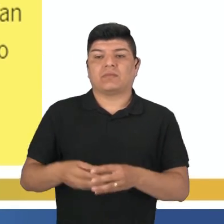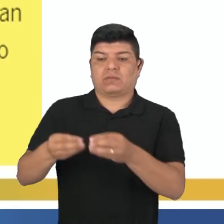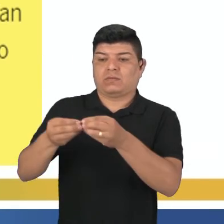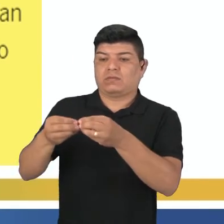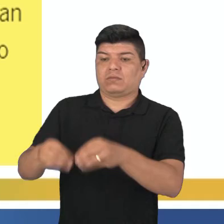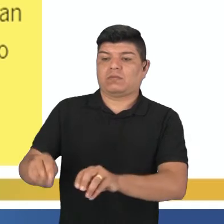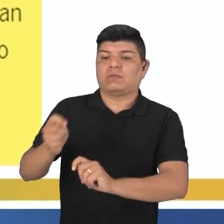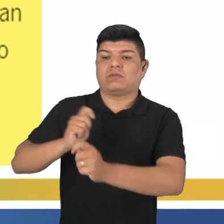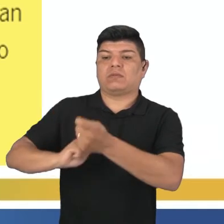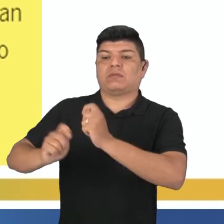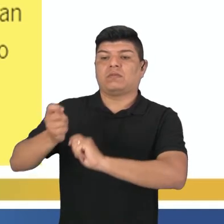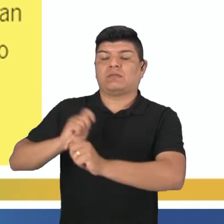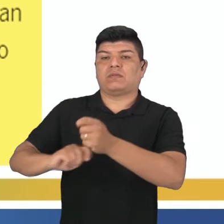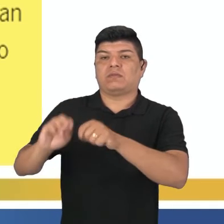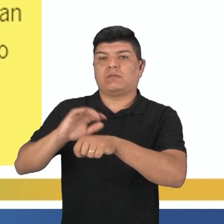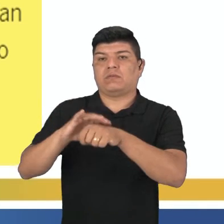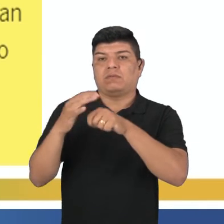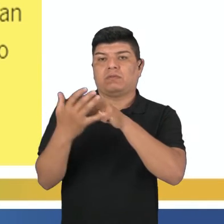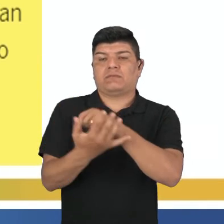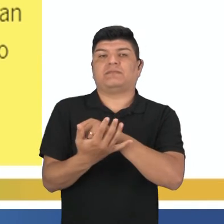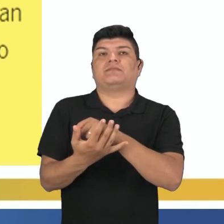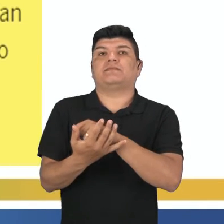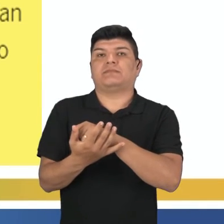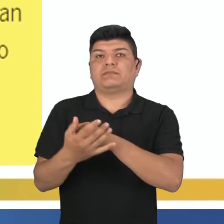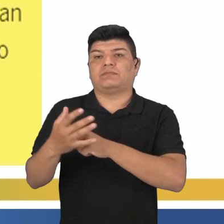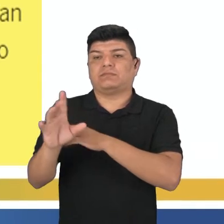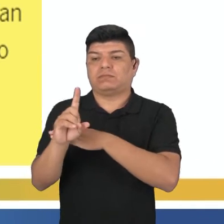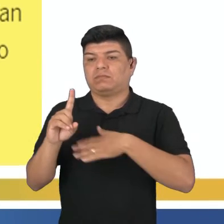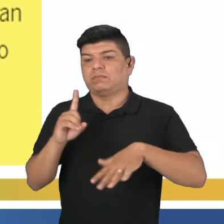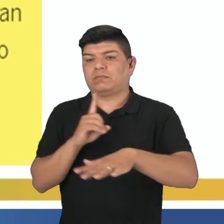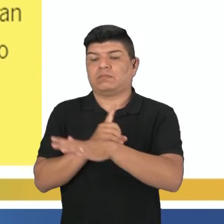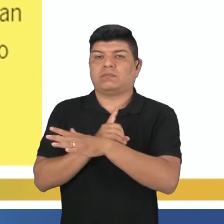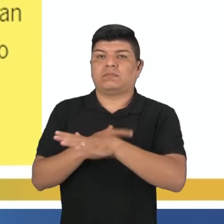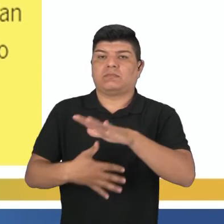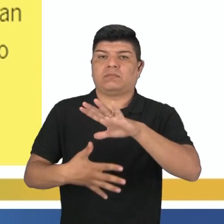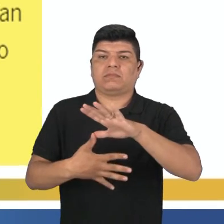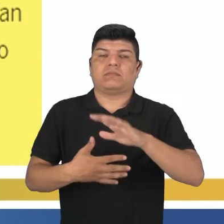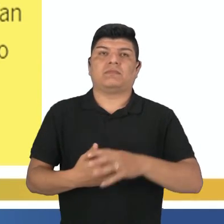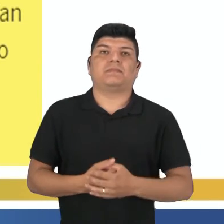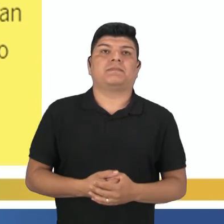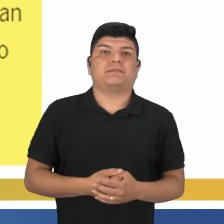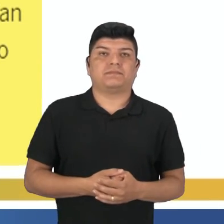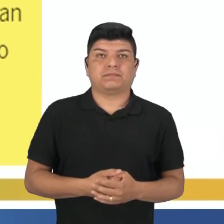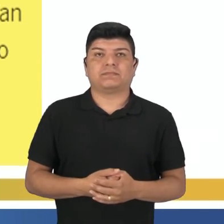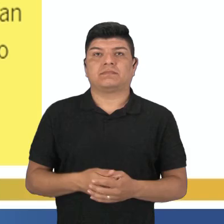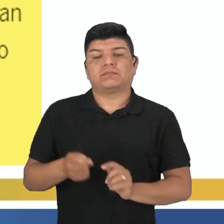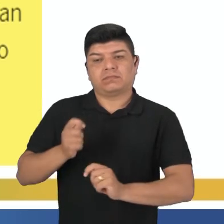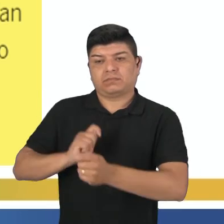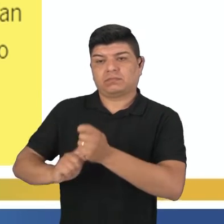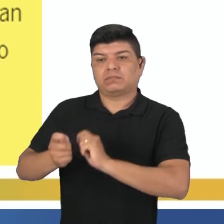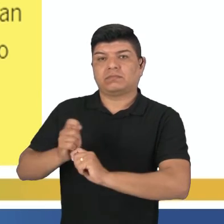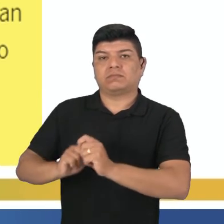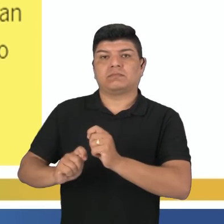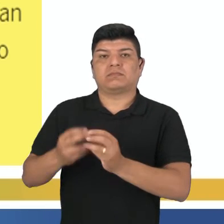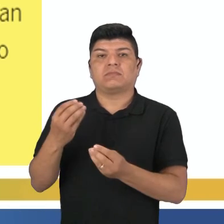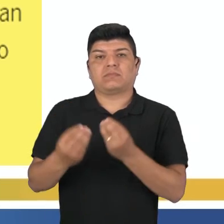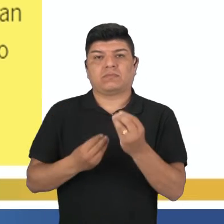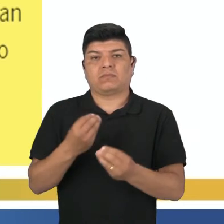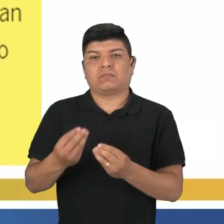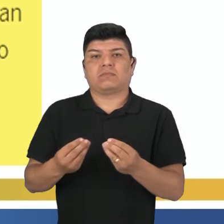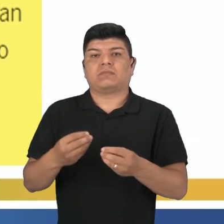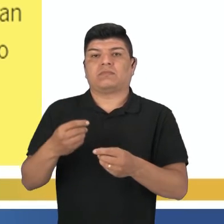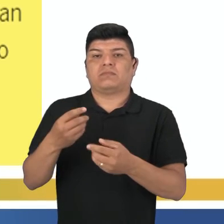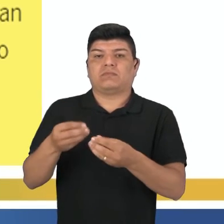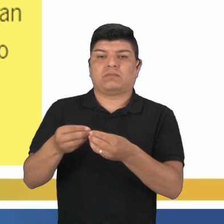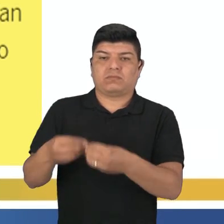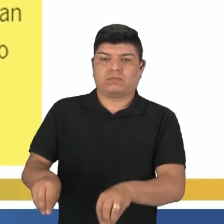consequências econômicas do Covid na sociedade latino-americana, né? Fala essa questão mesmo da economia, como a economia tem sido